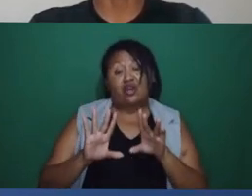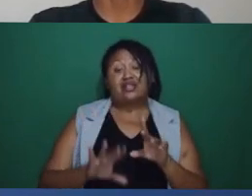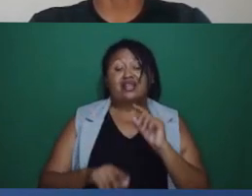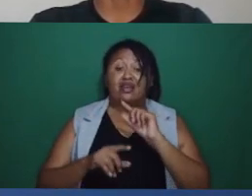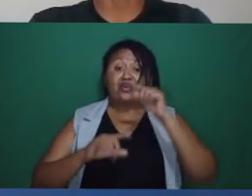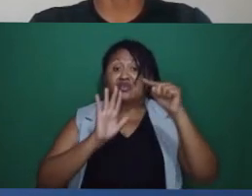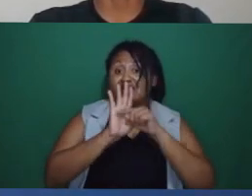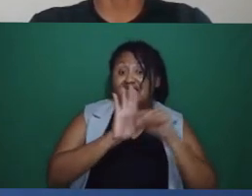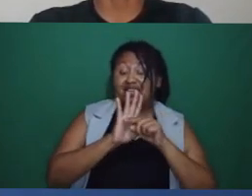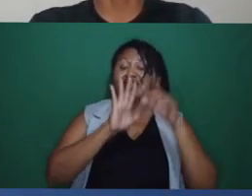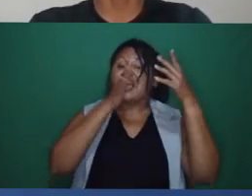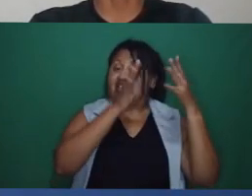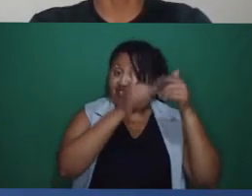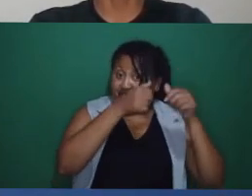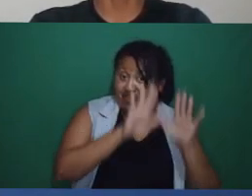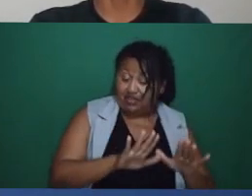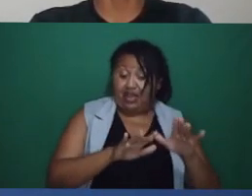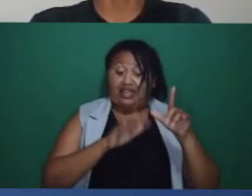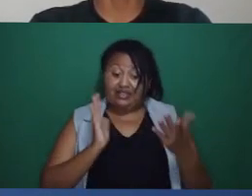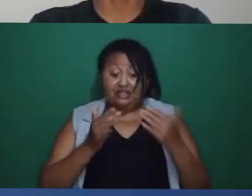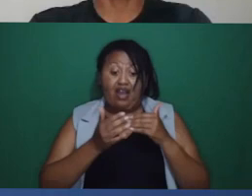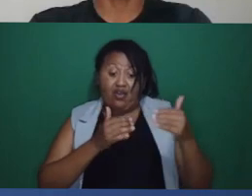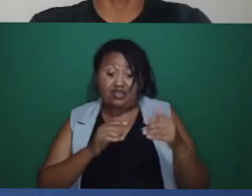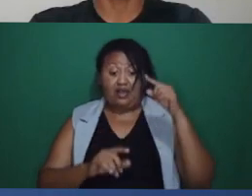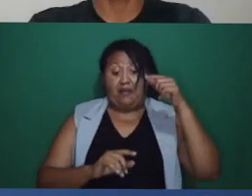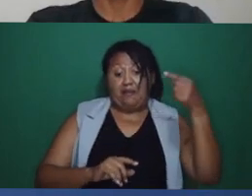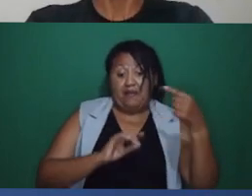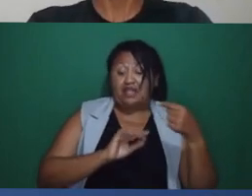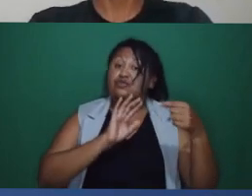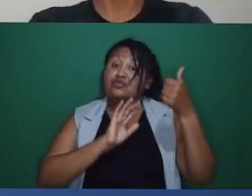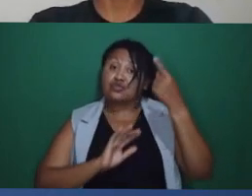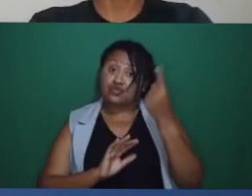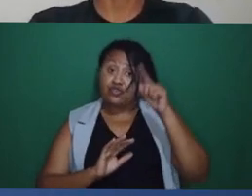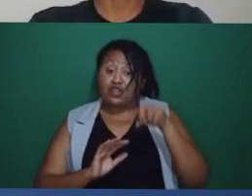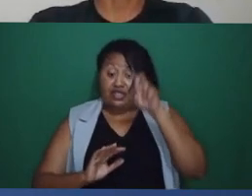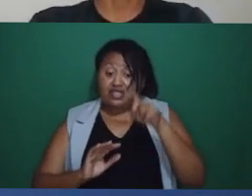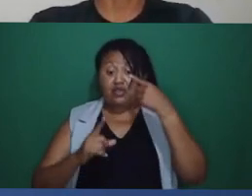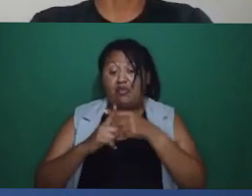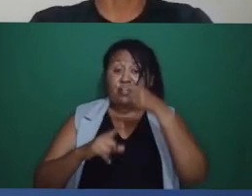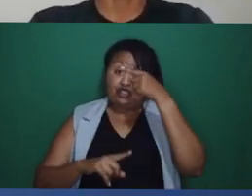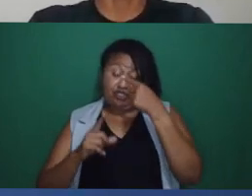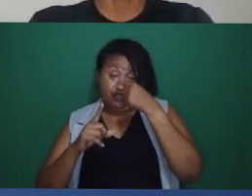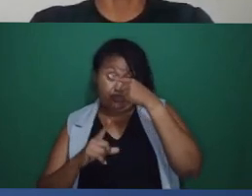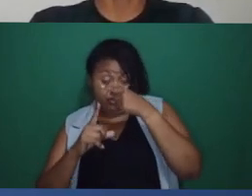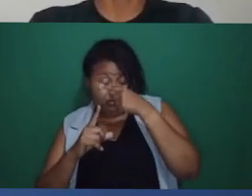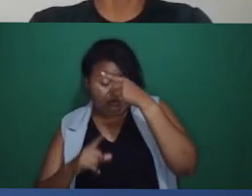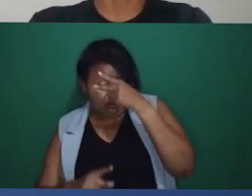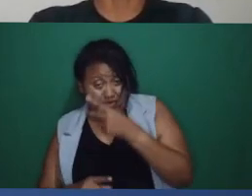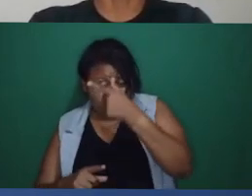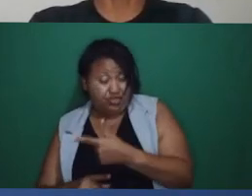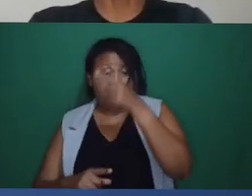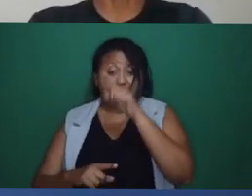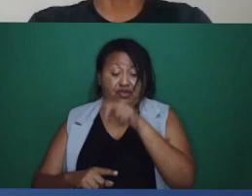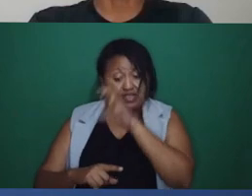permaneceram logo eu tenho menos 1,5 + 2,5 tô fazendo agora a multiplicação menos